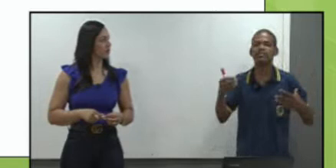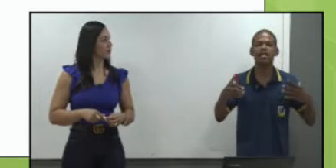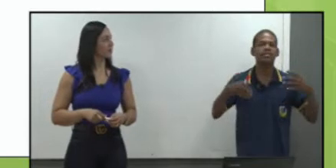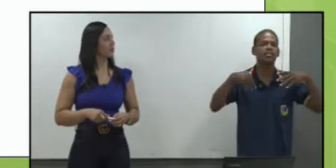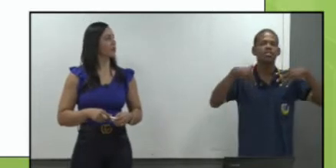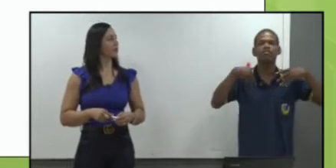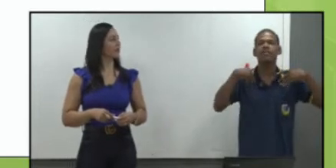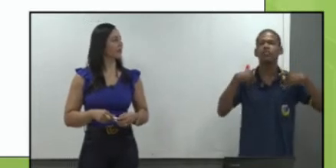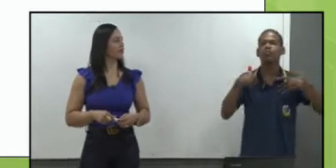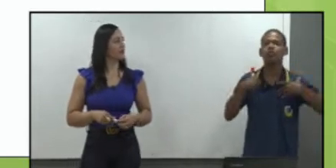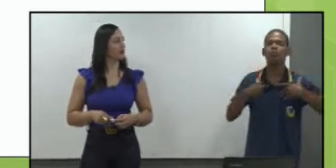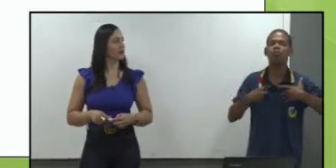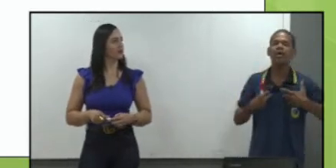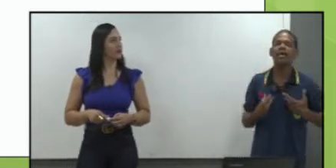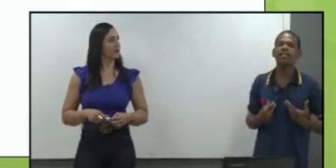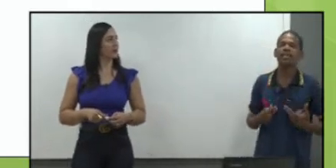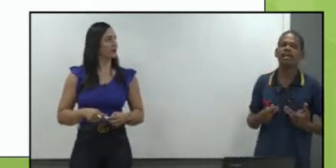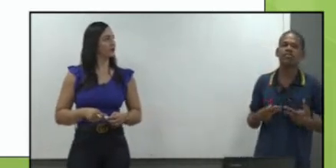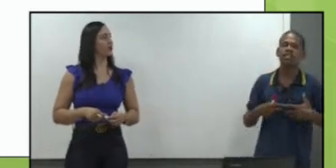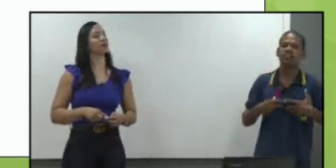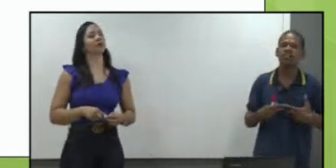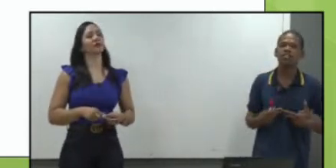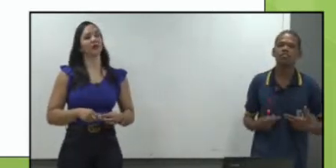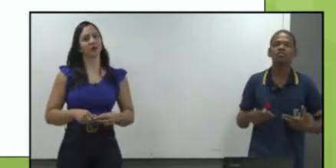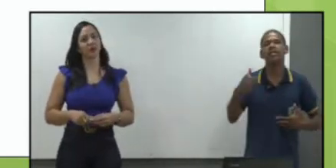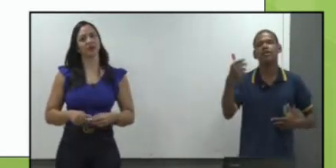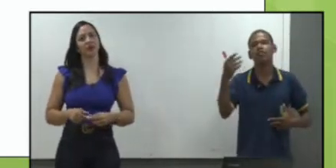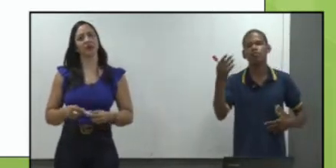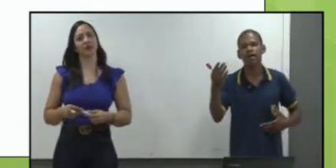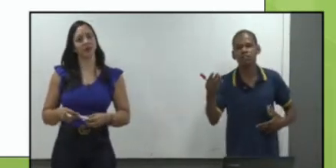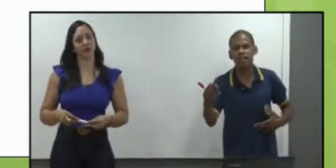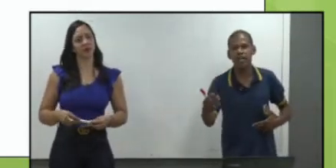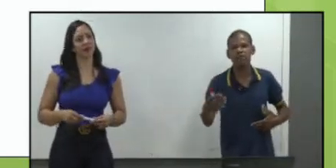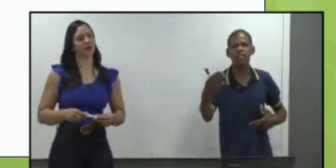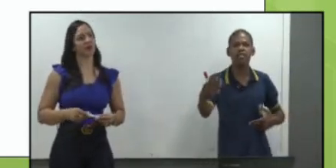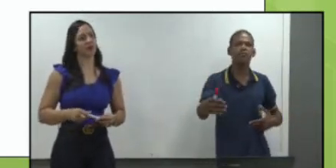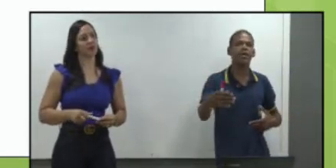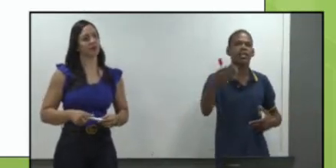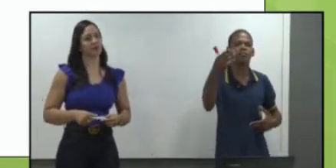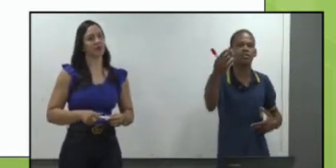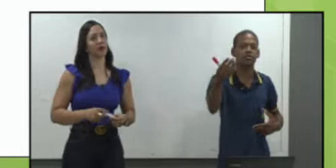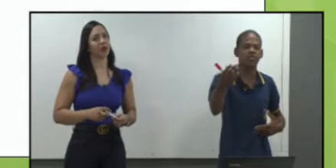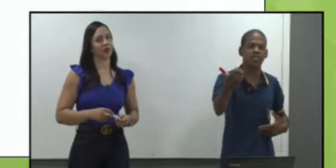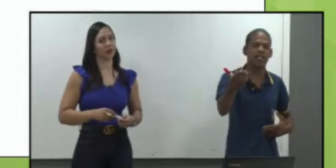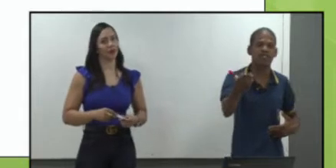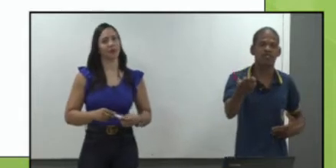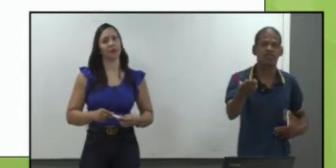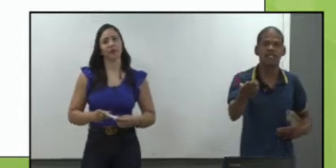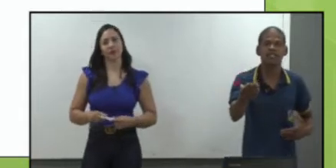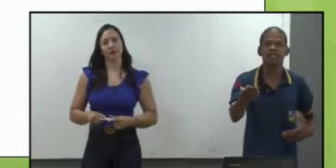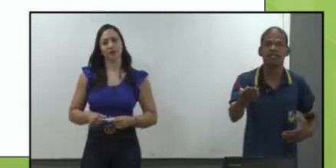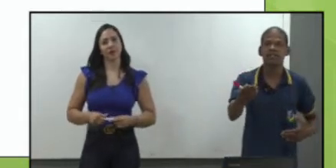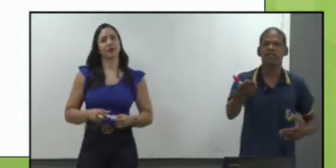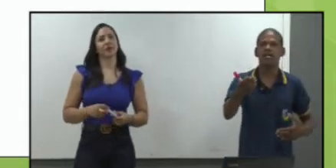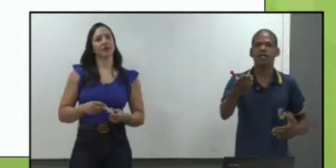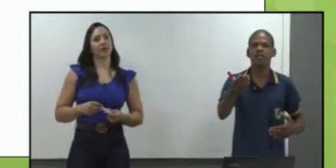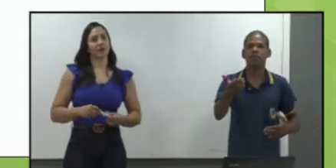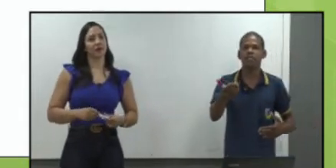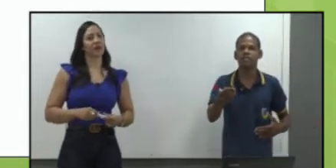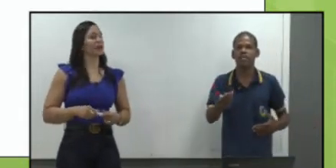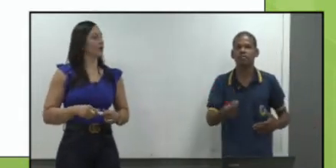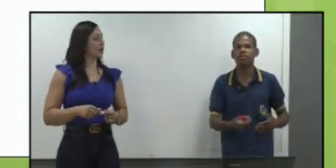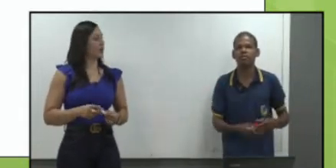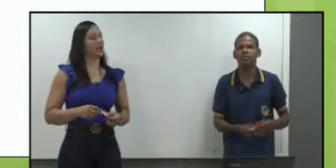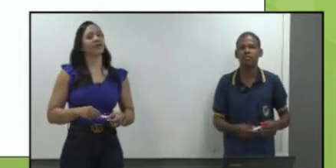corpo, dançasse, tivesse um corpo bem alinhado, definido, o mais belo seria para aquela pessoa que estaria Isso. assistindo ela ali,